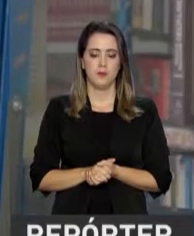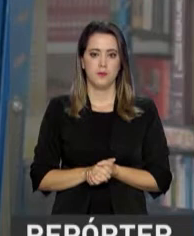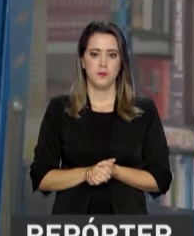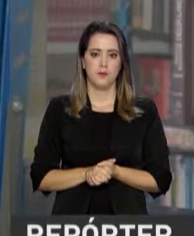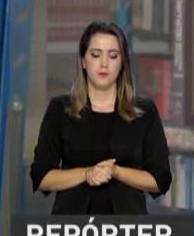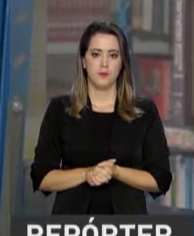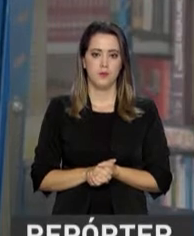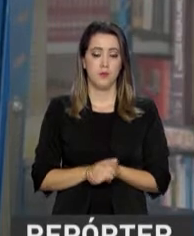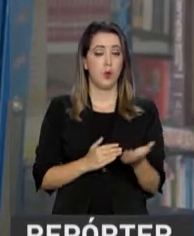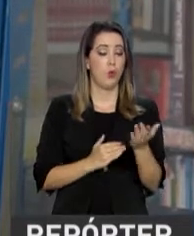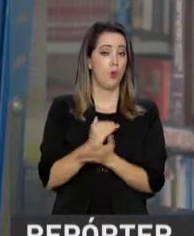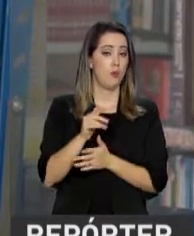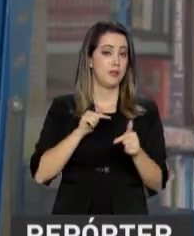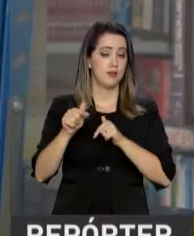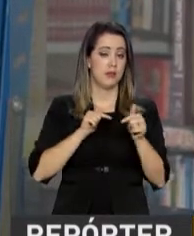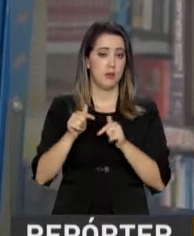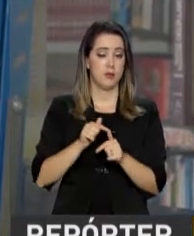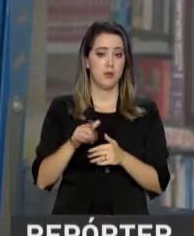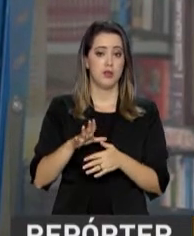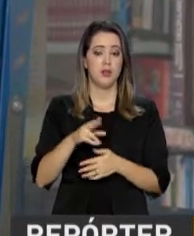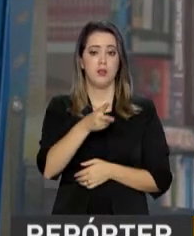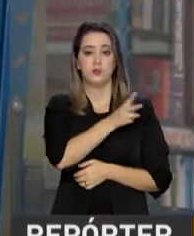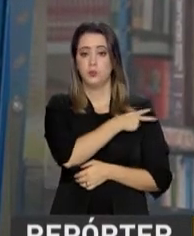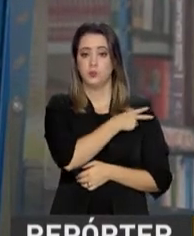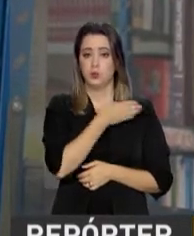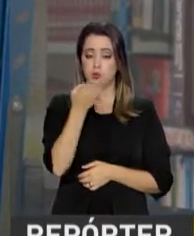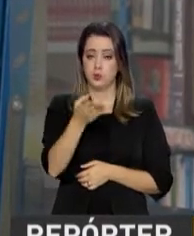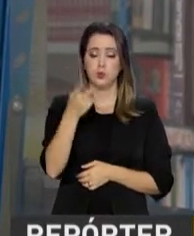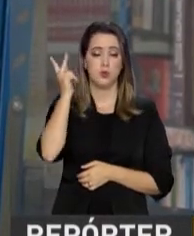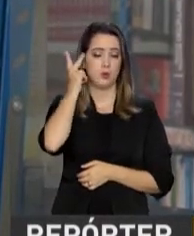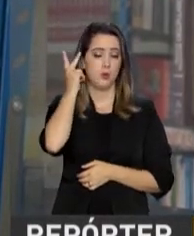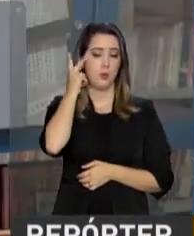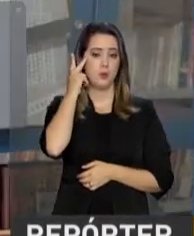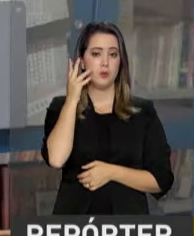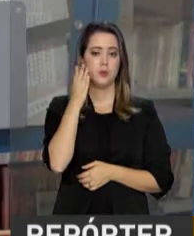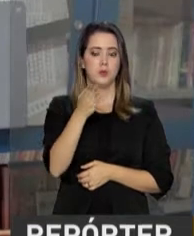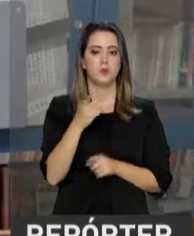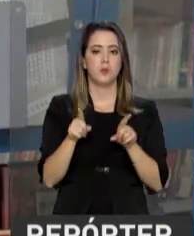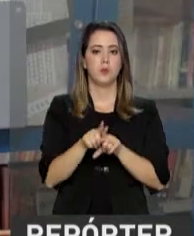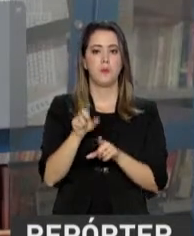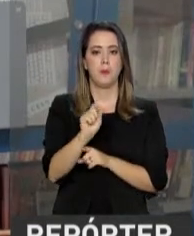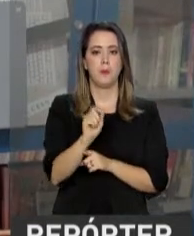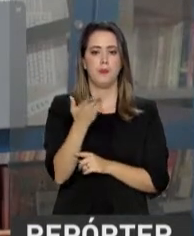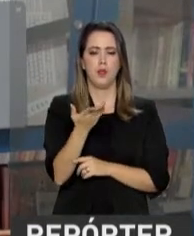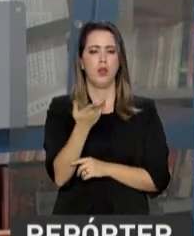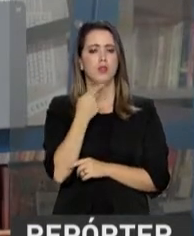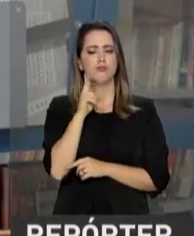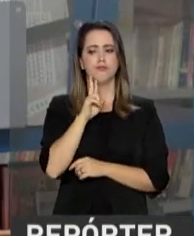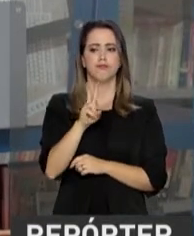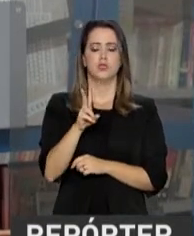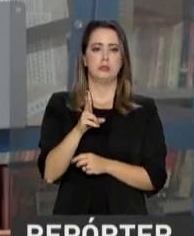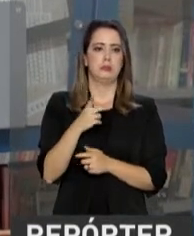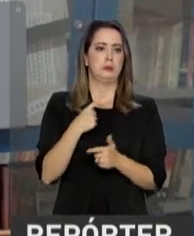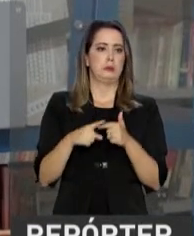quando começou a trabalhar como diretor na escola darcy ribeiro em são josé do rio preto interior de são paulo diego se viu diante